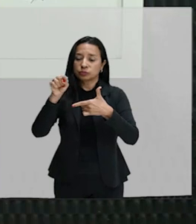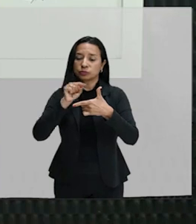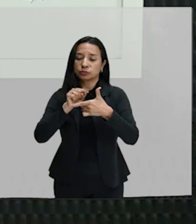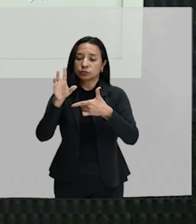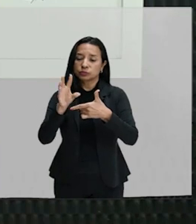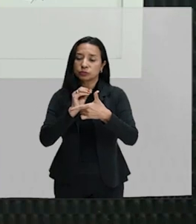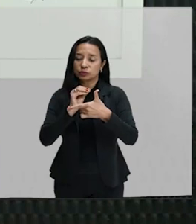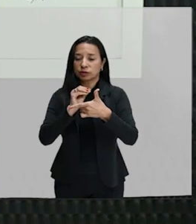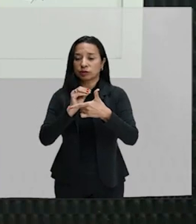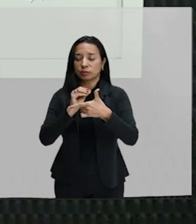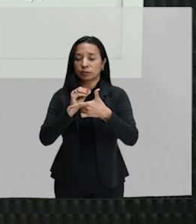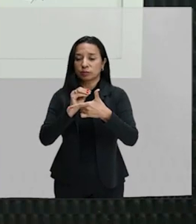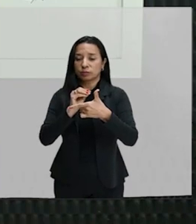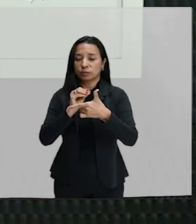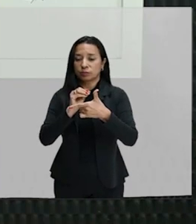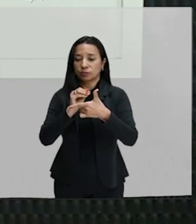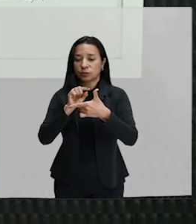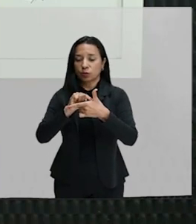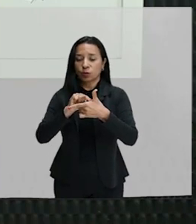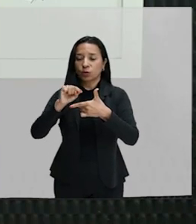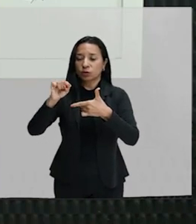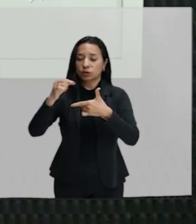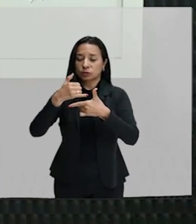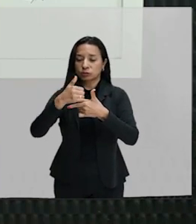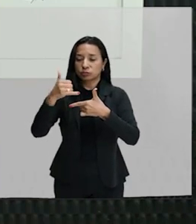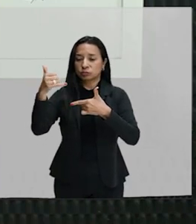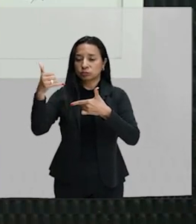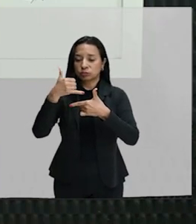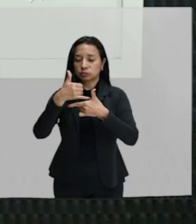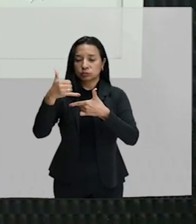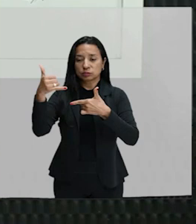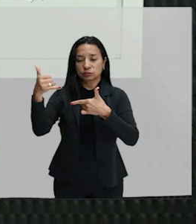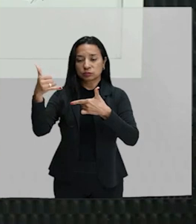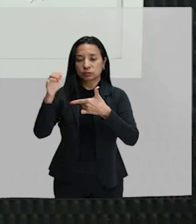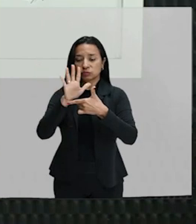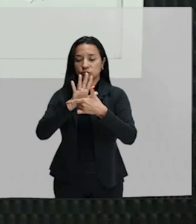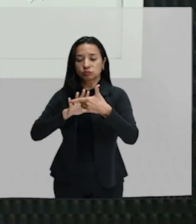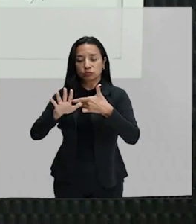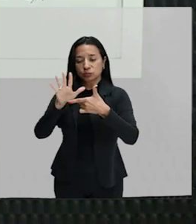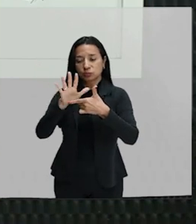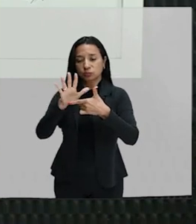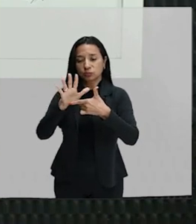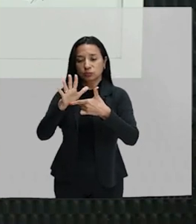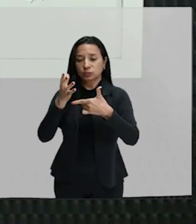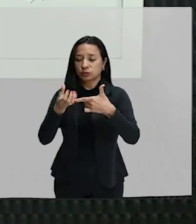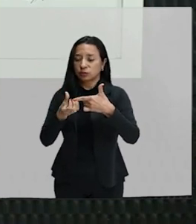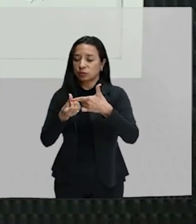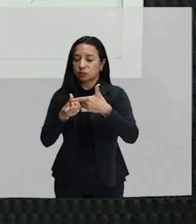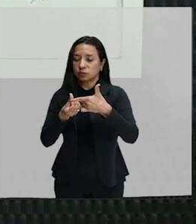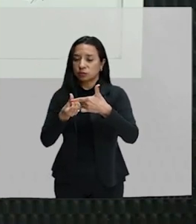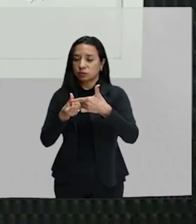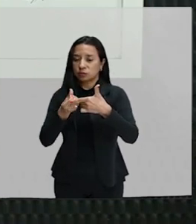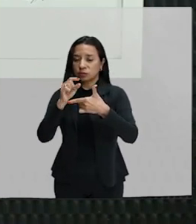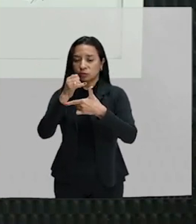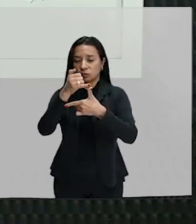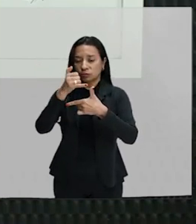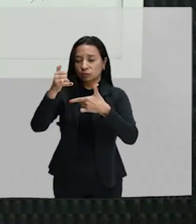e este vou pegar as coordenadas presta bem atenção 60